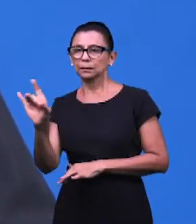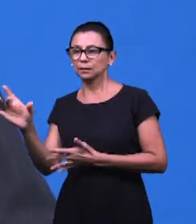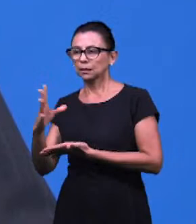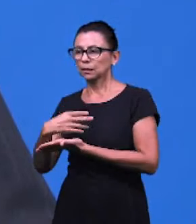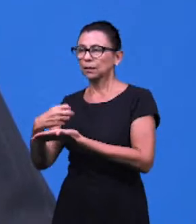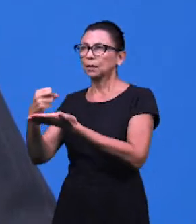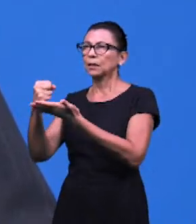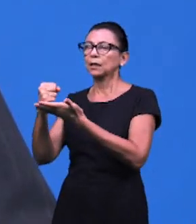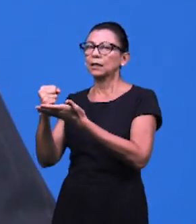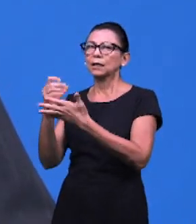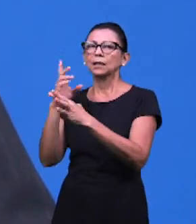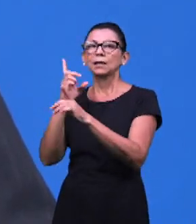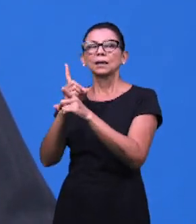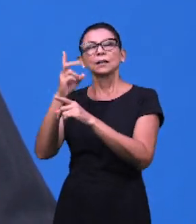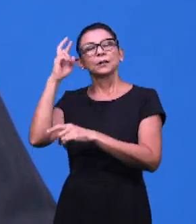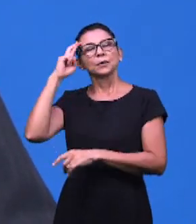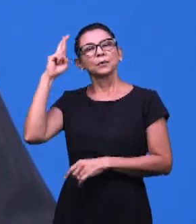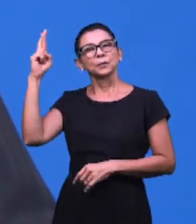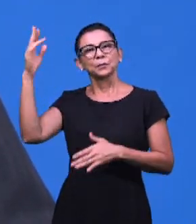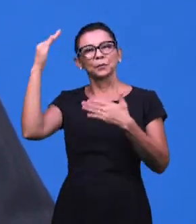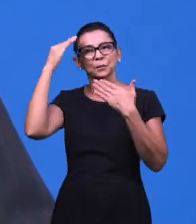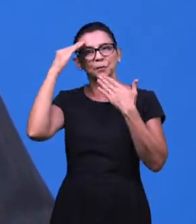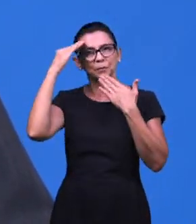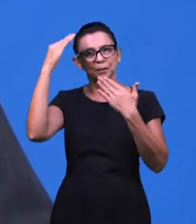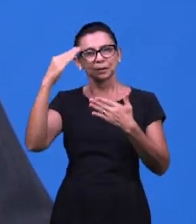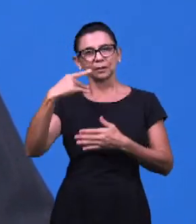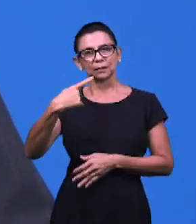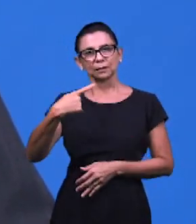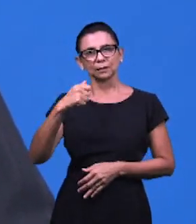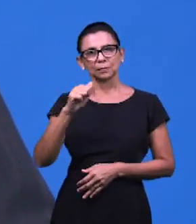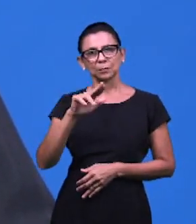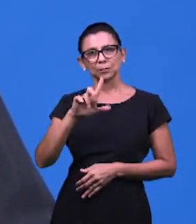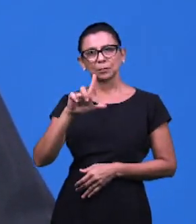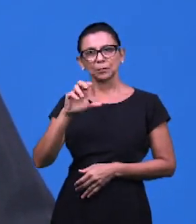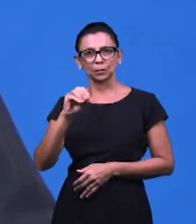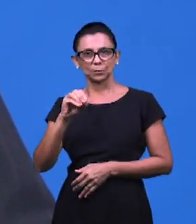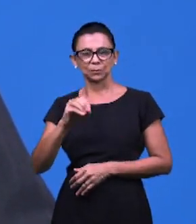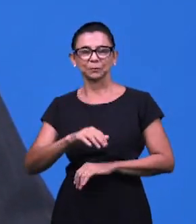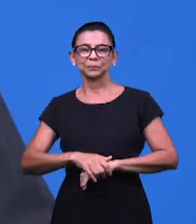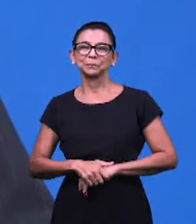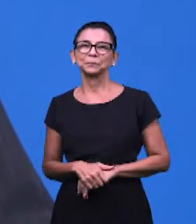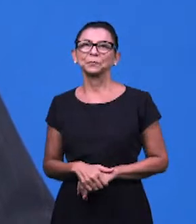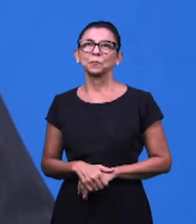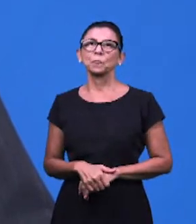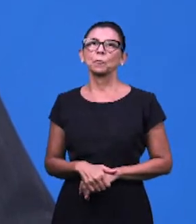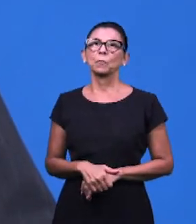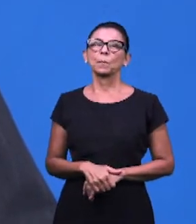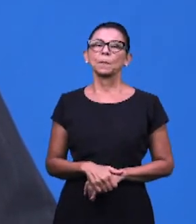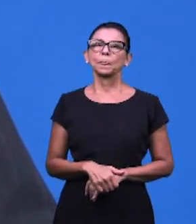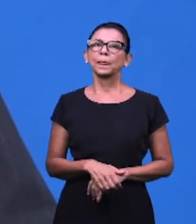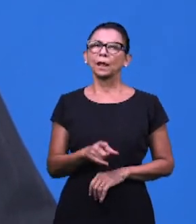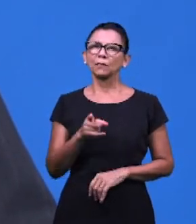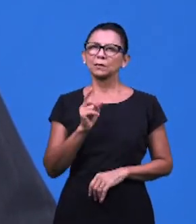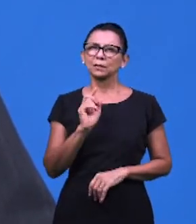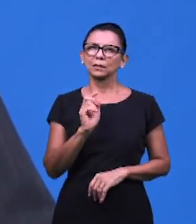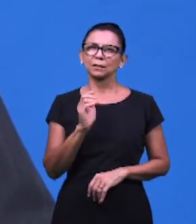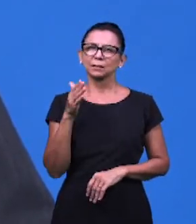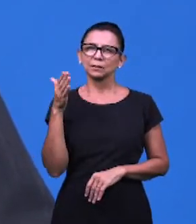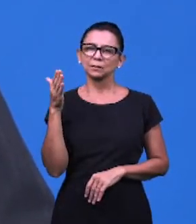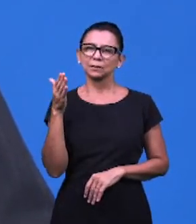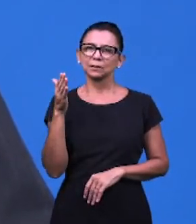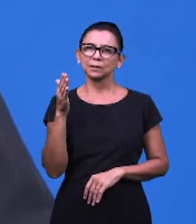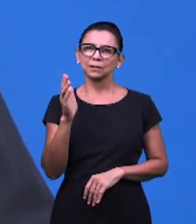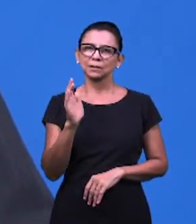estarmos preparados para o encontro com o Senhor. Obrigado, Paulo Márcio, pela sua colaboração, que, aliás, tem sido muito